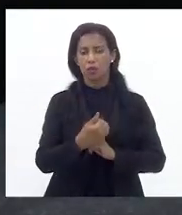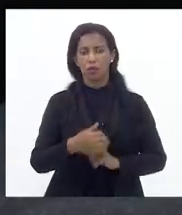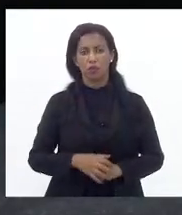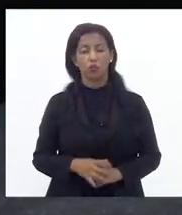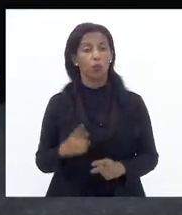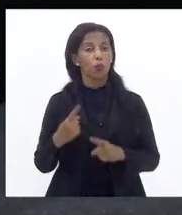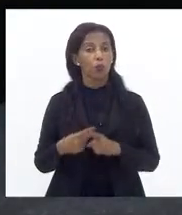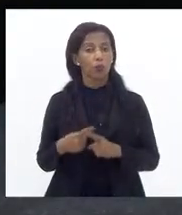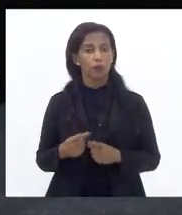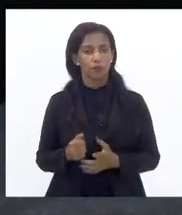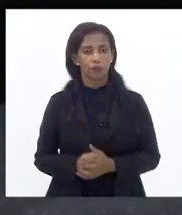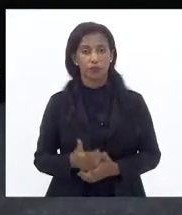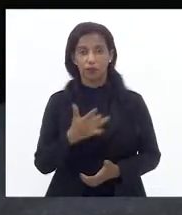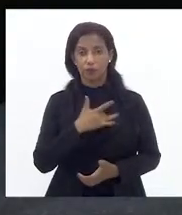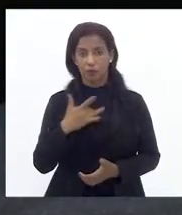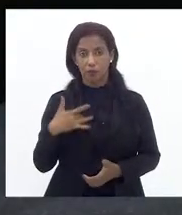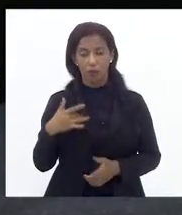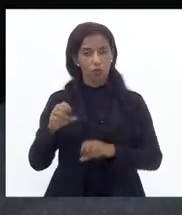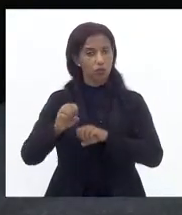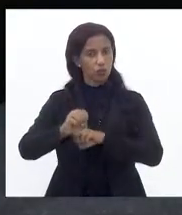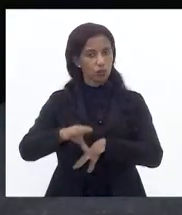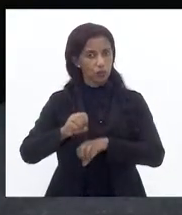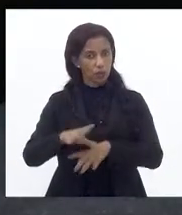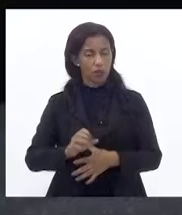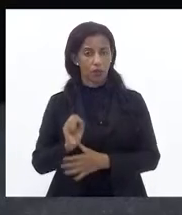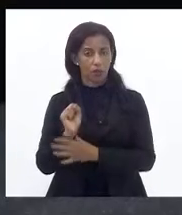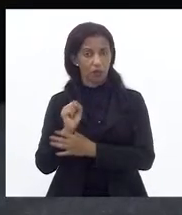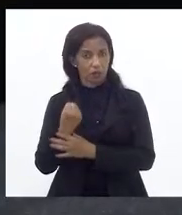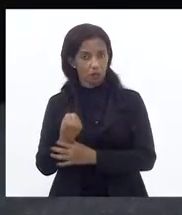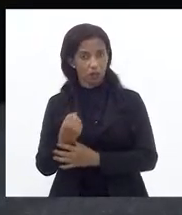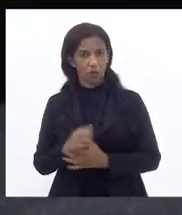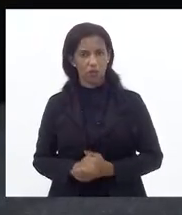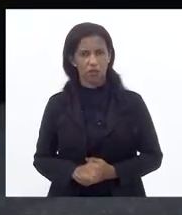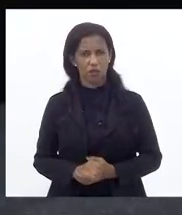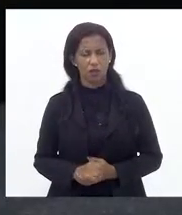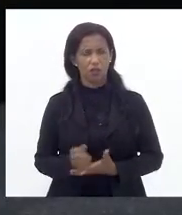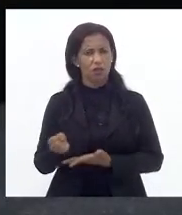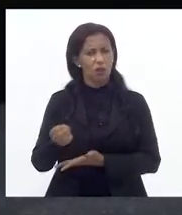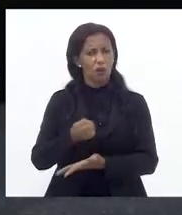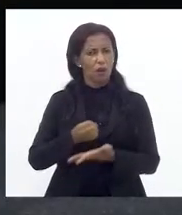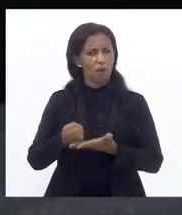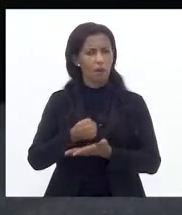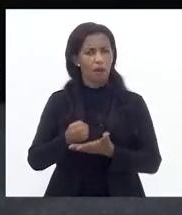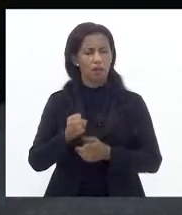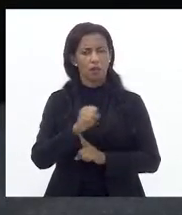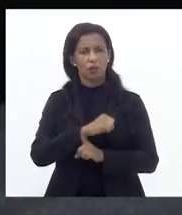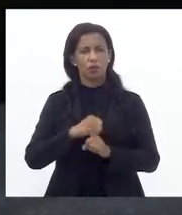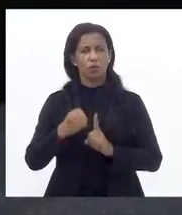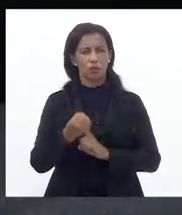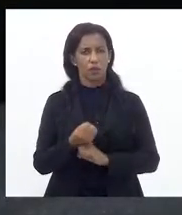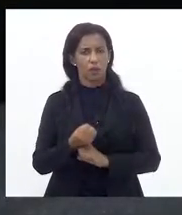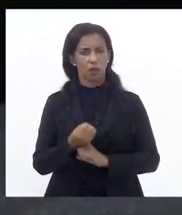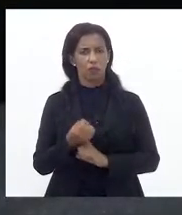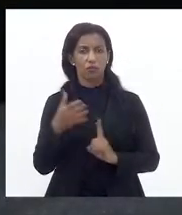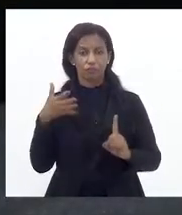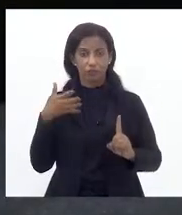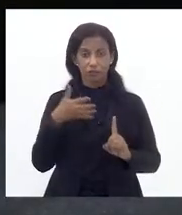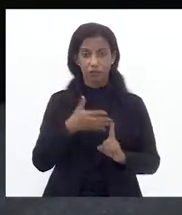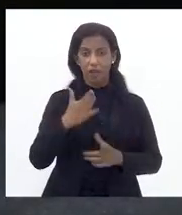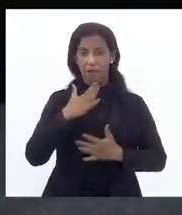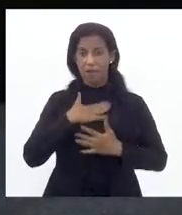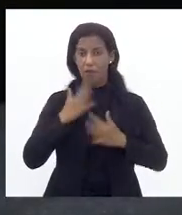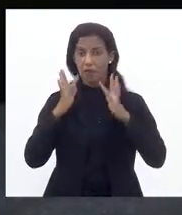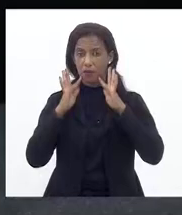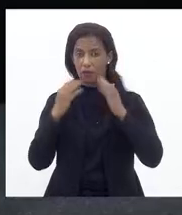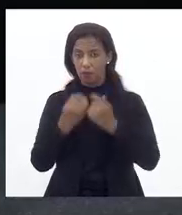porque a saúde a educação EA segurança são a base da sociedade afetará a